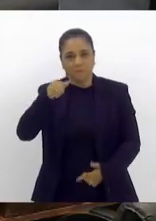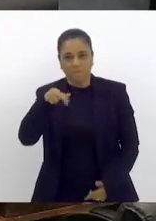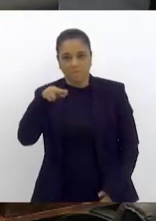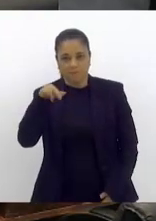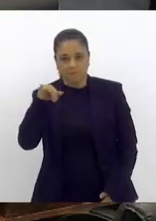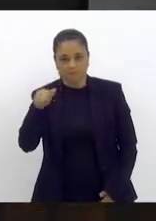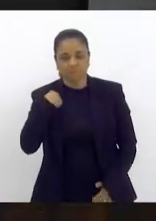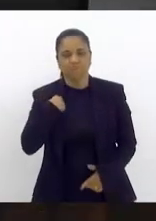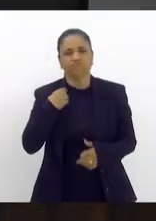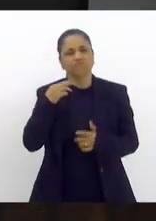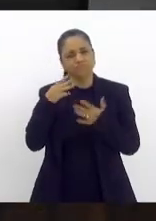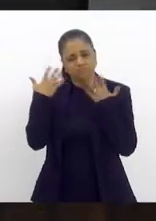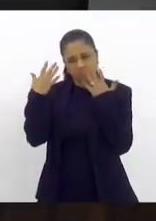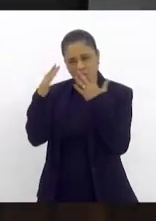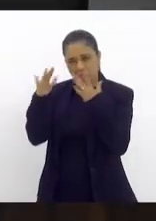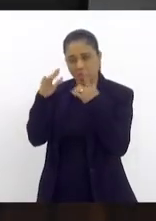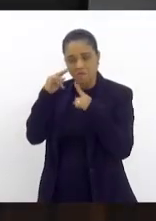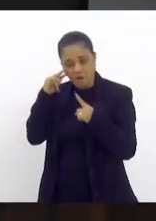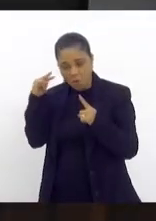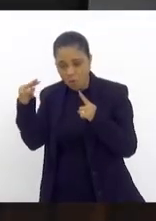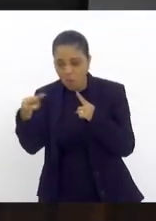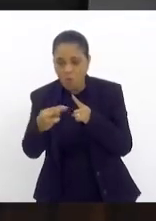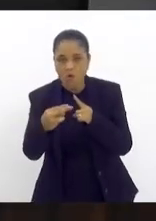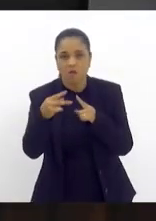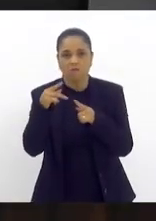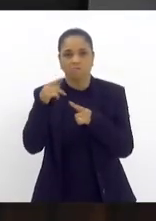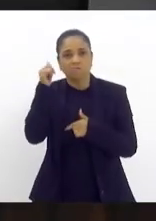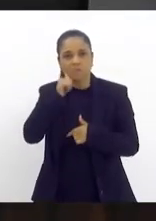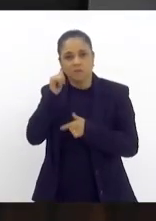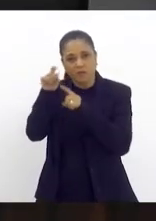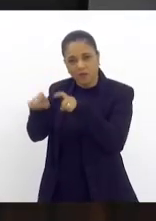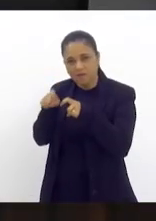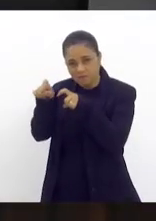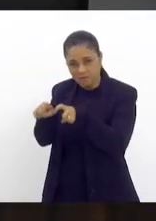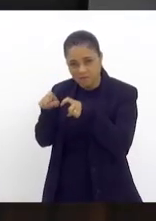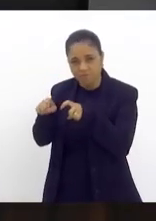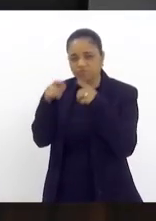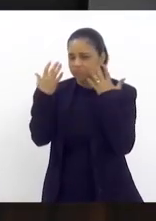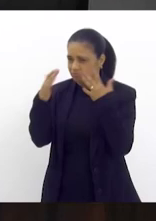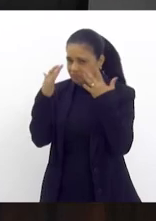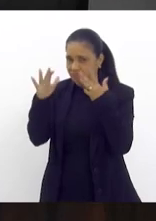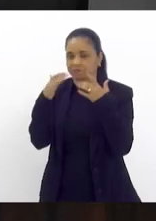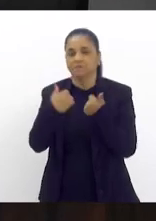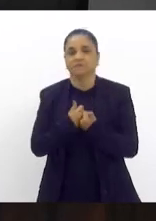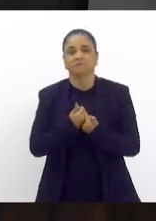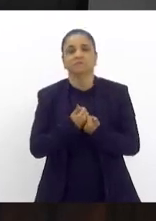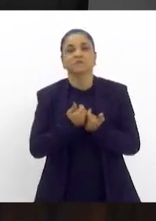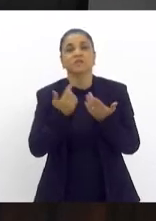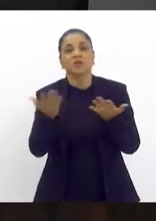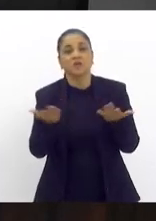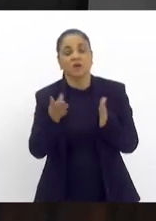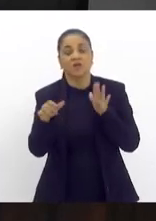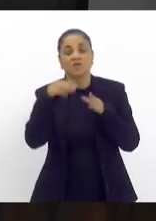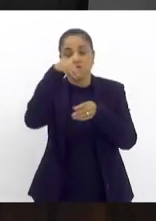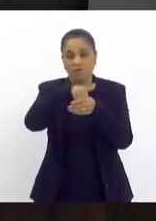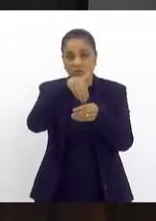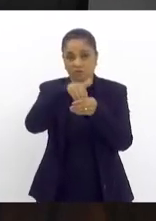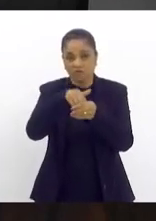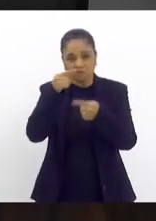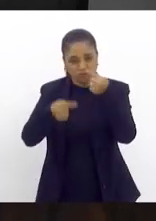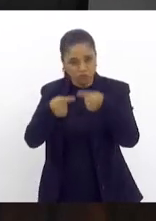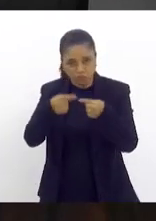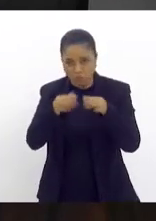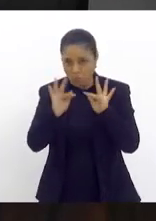por esse olhar para as mulheres do campo. Em votação, não havendo mais quem querer discutir,